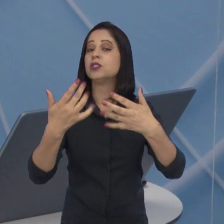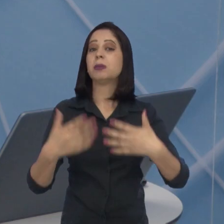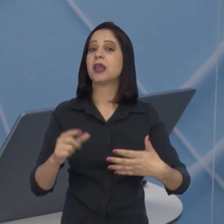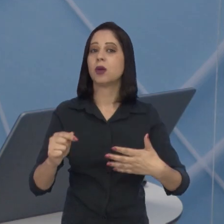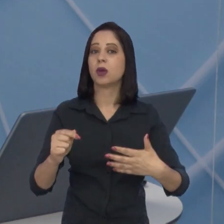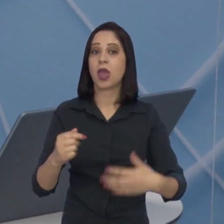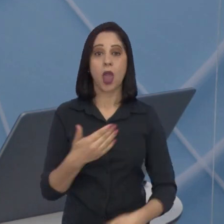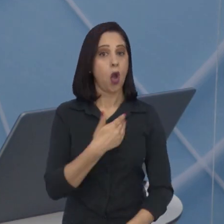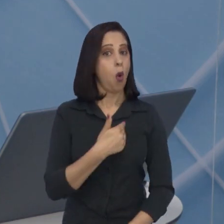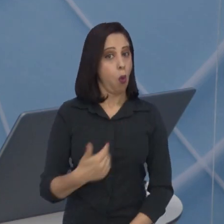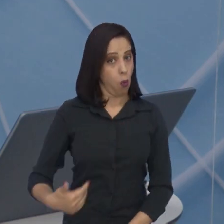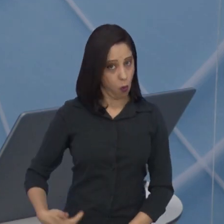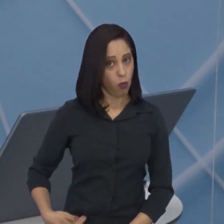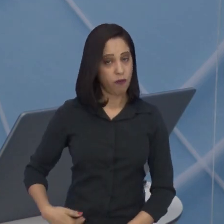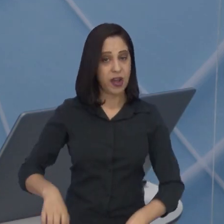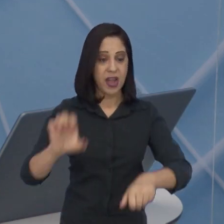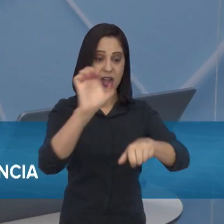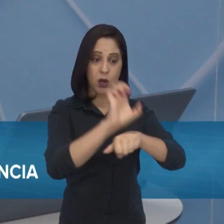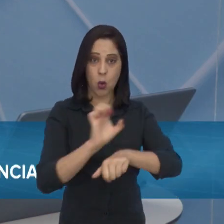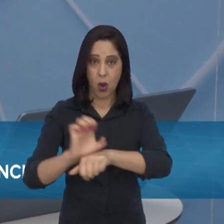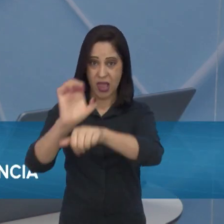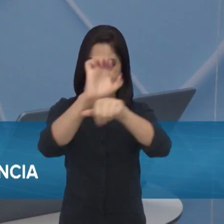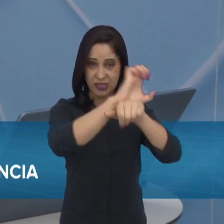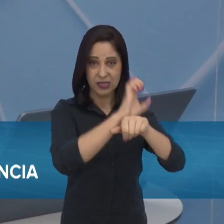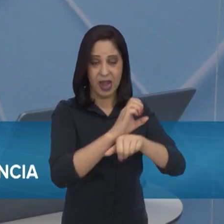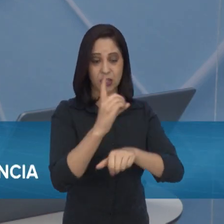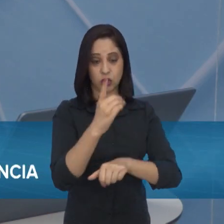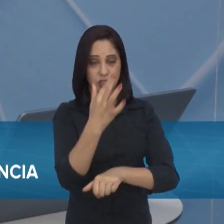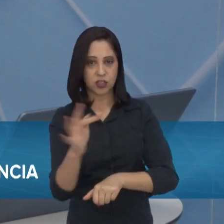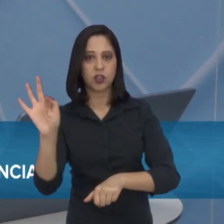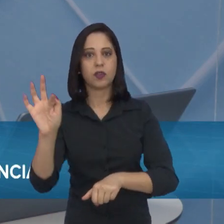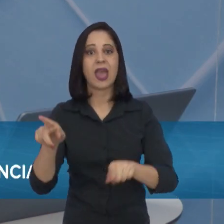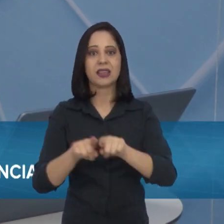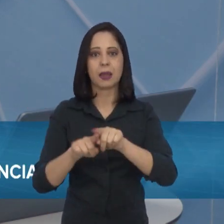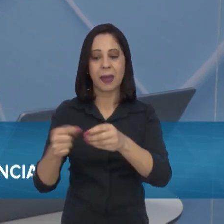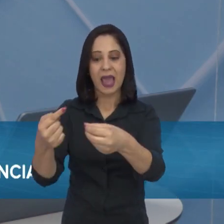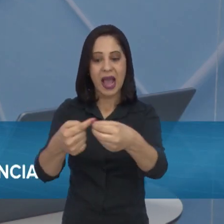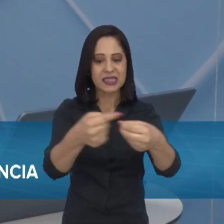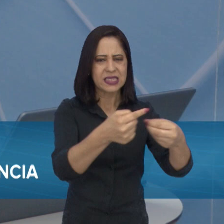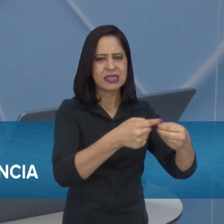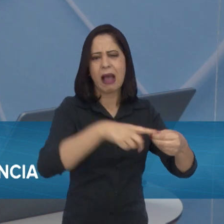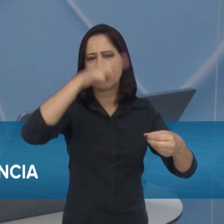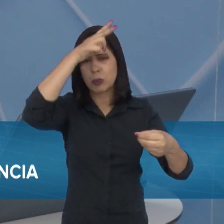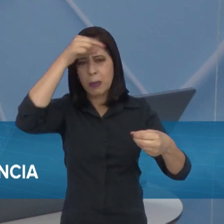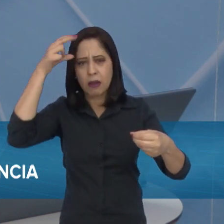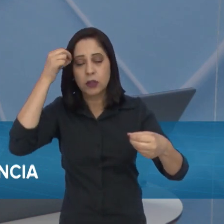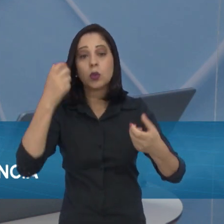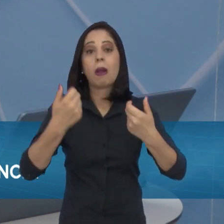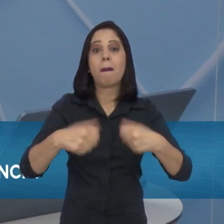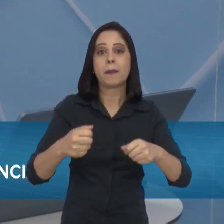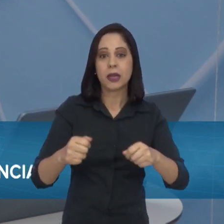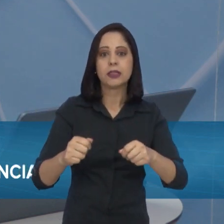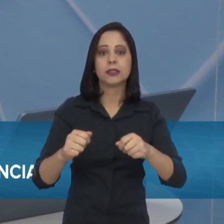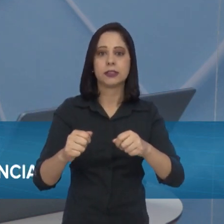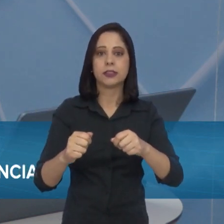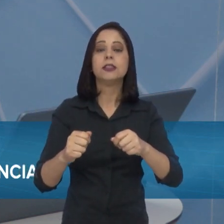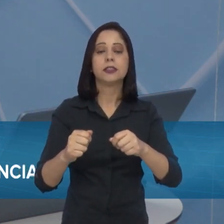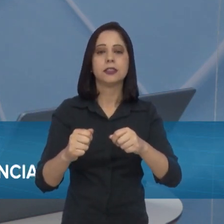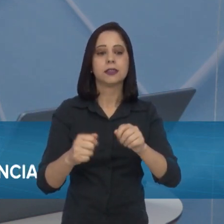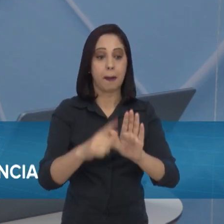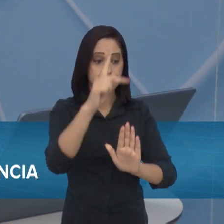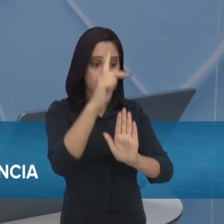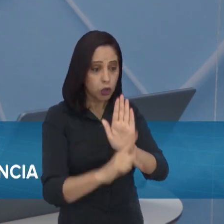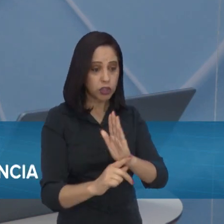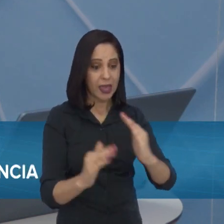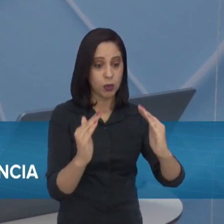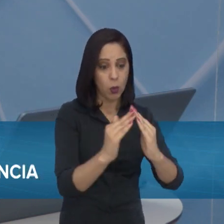comum, né, da União, dos Estados, do Distrito Federal e dos municípios promover programas de construção de